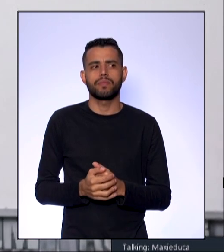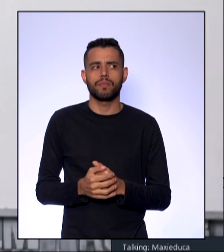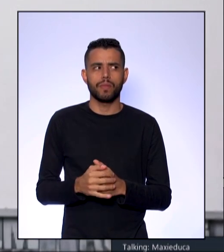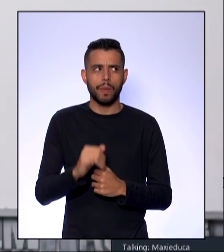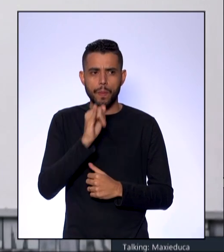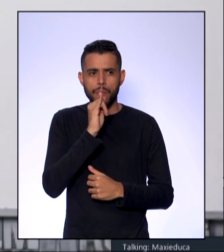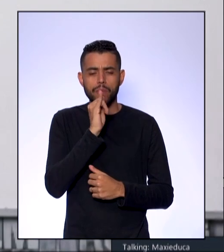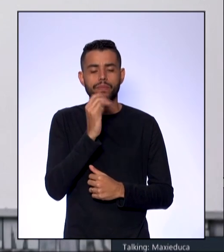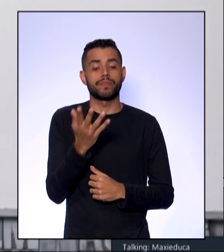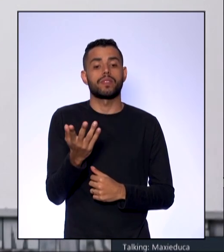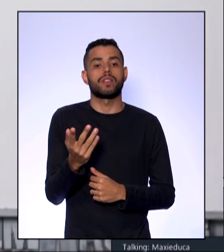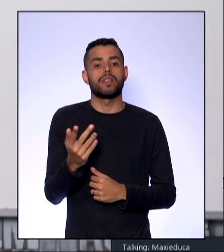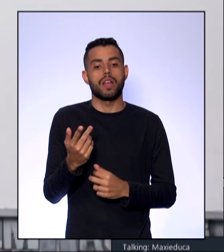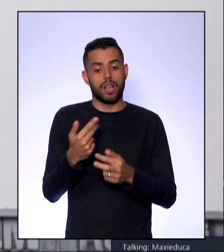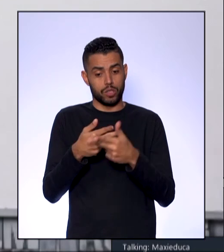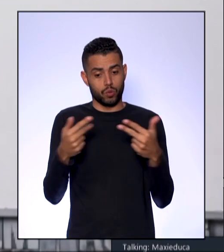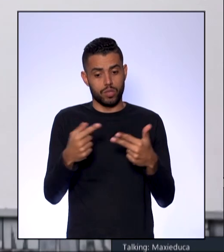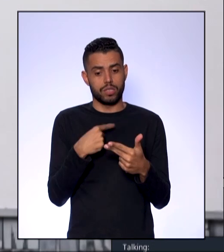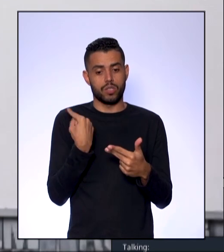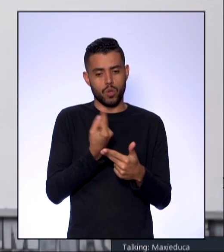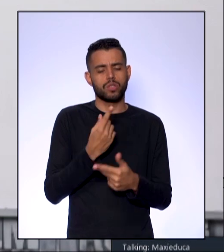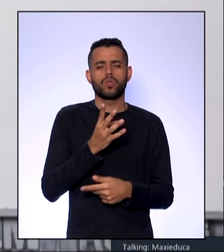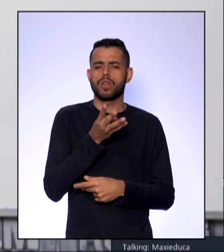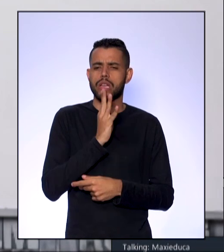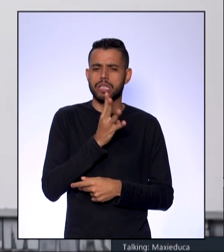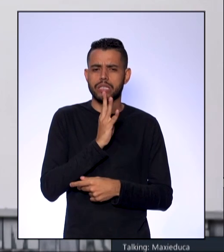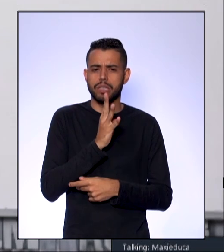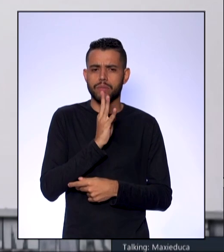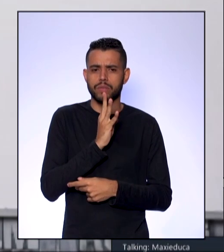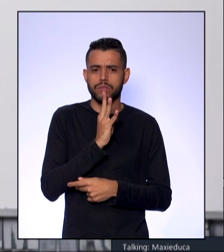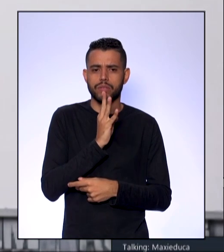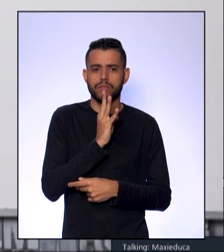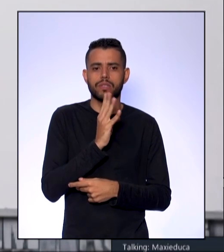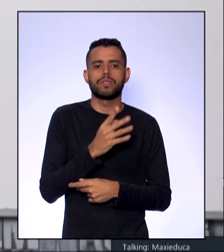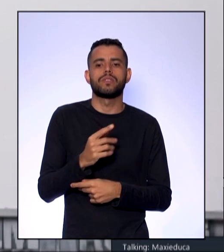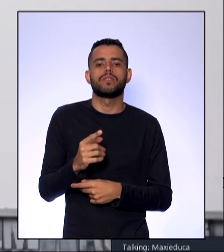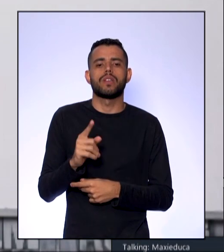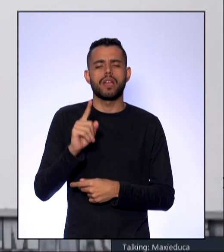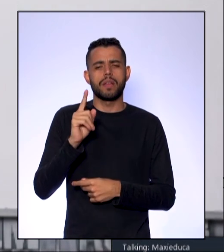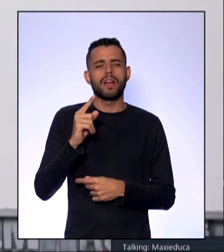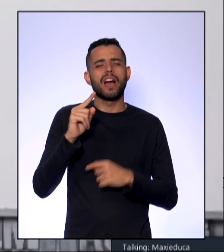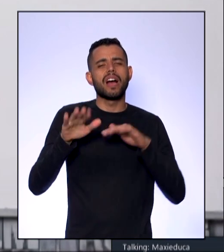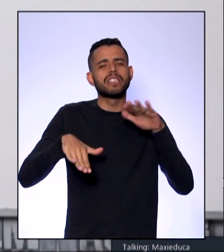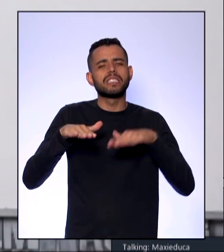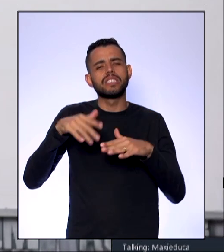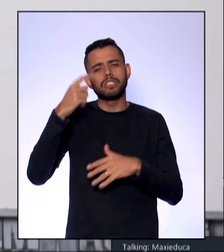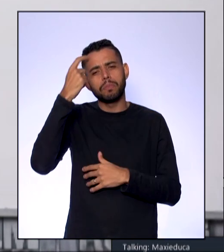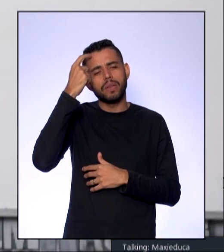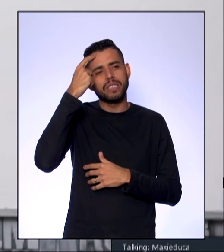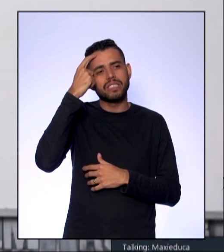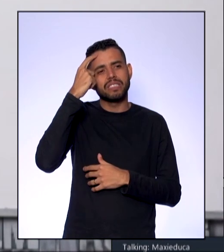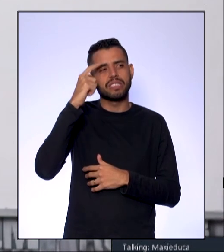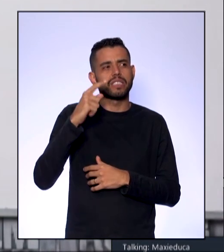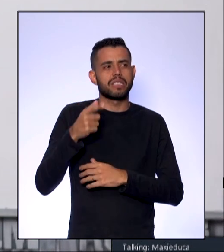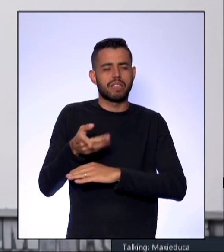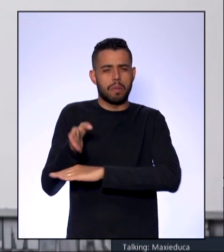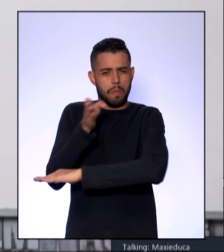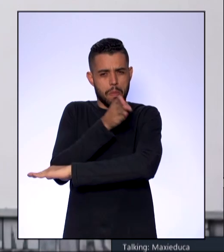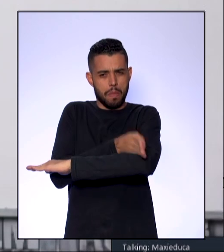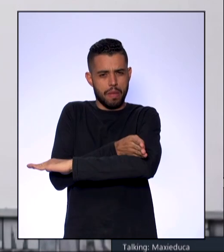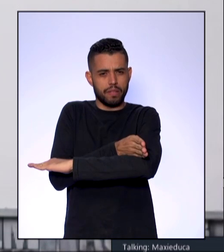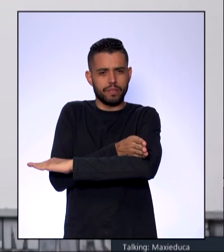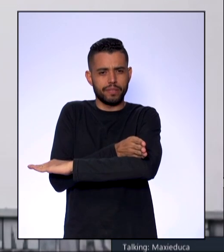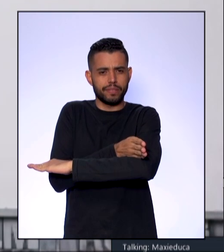Muito do que nós conhecemos e chamamos de forma pejorativa por muitas pessoas de